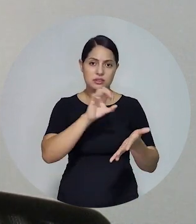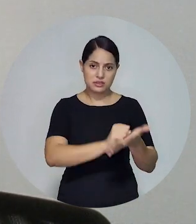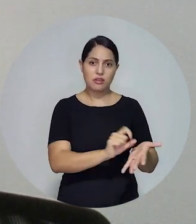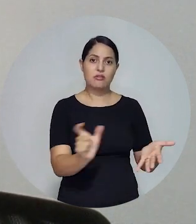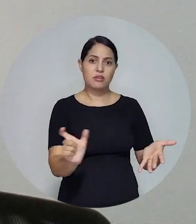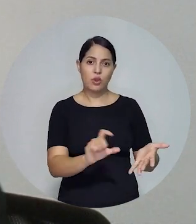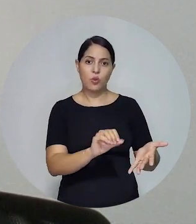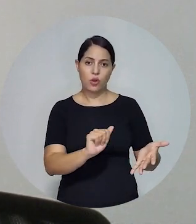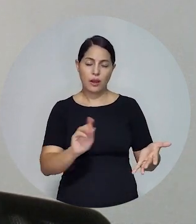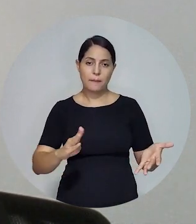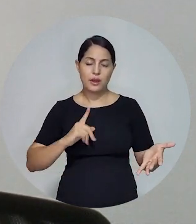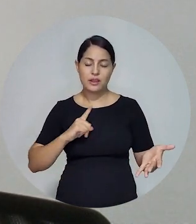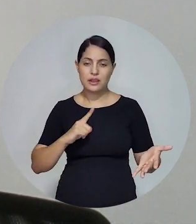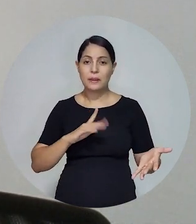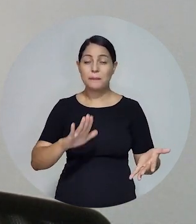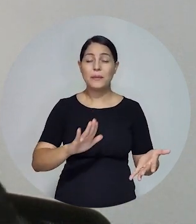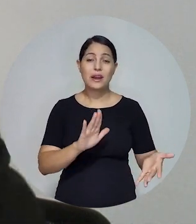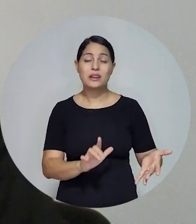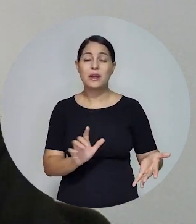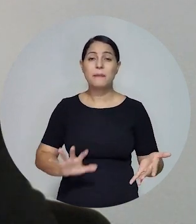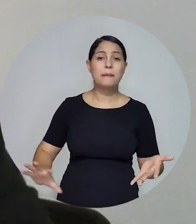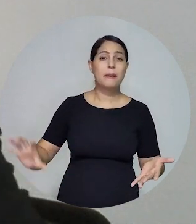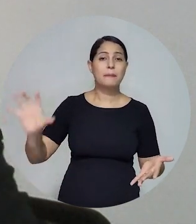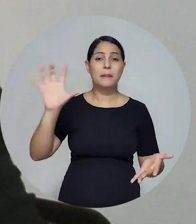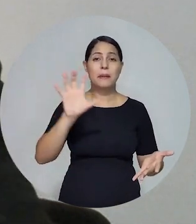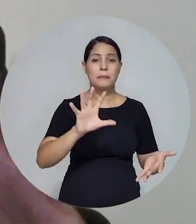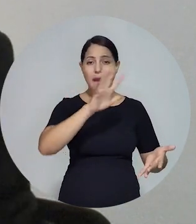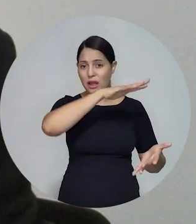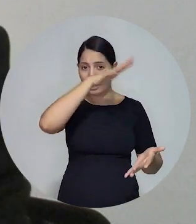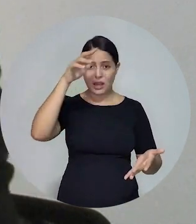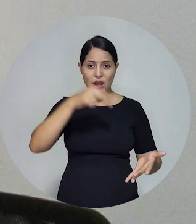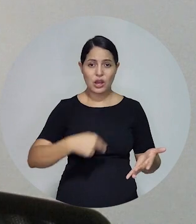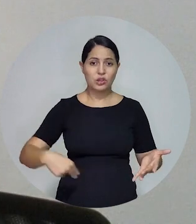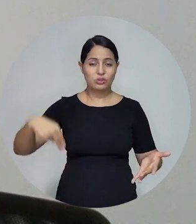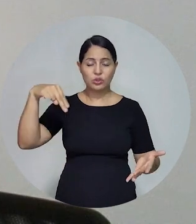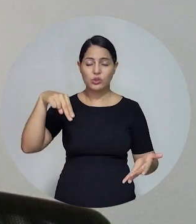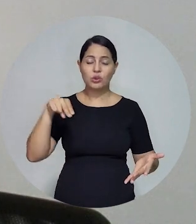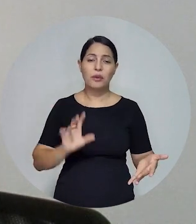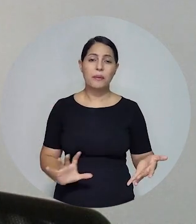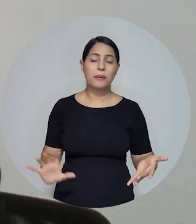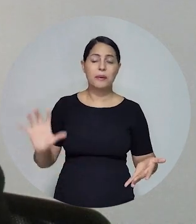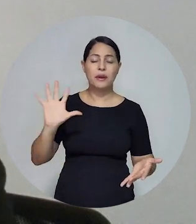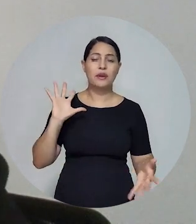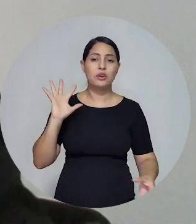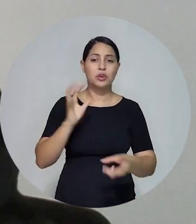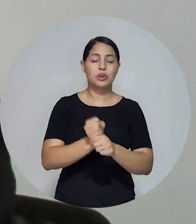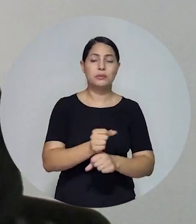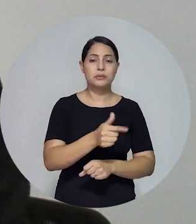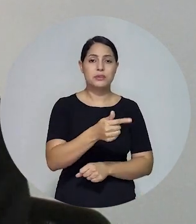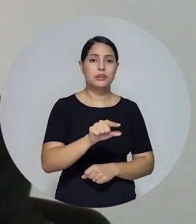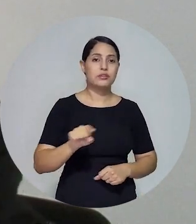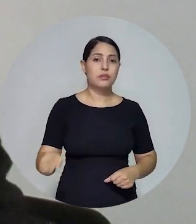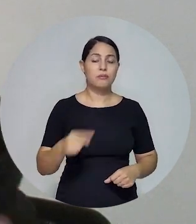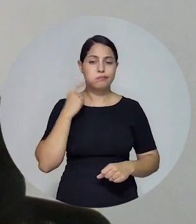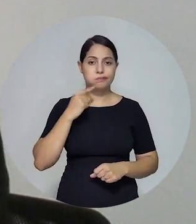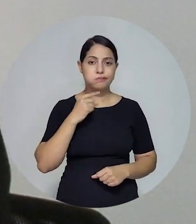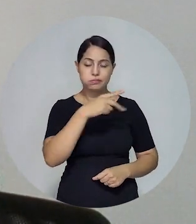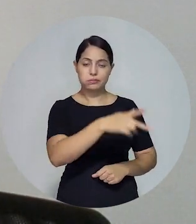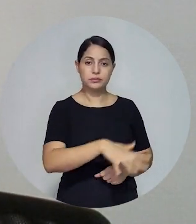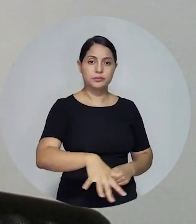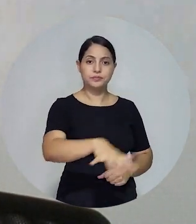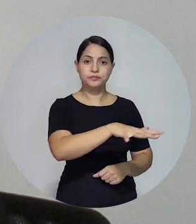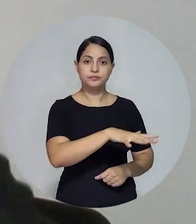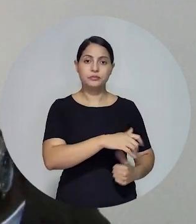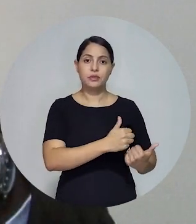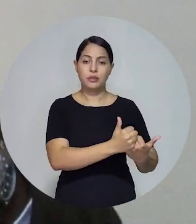1.500 advogados inscritos aqui nesta subseção, mas levando todo o norte, o médio norte e o extremo norte, nós estamos falando aí de mais de 7.000